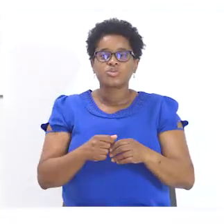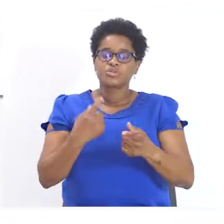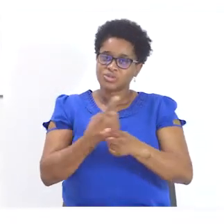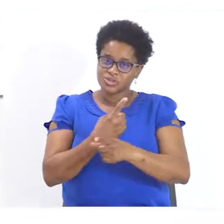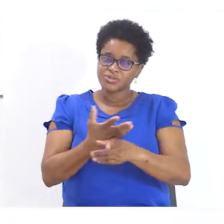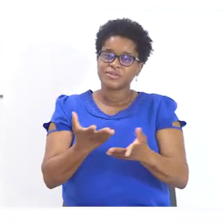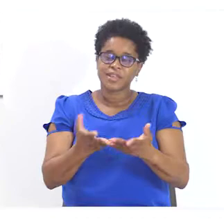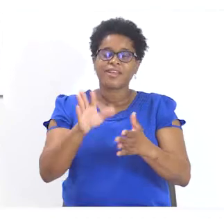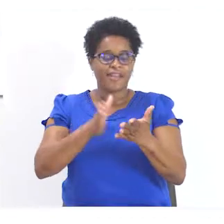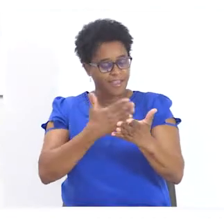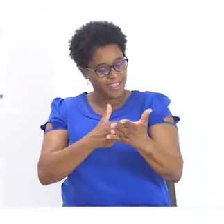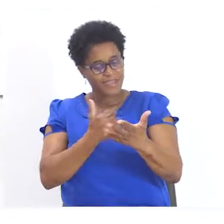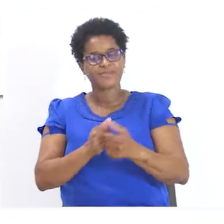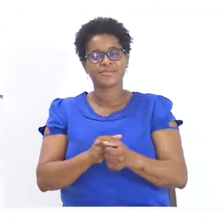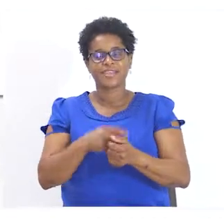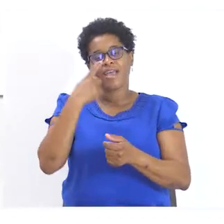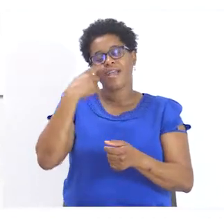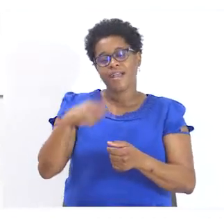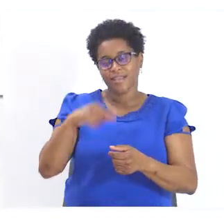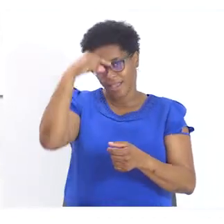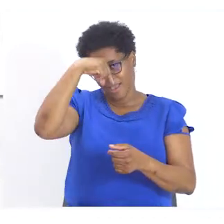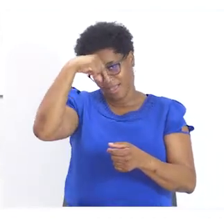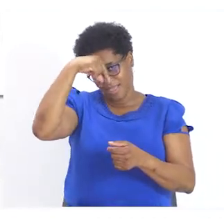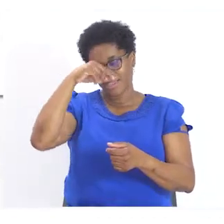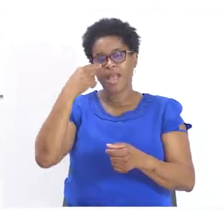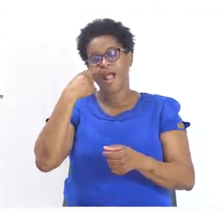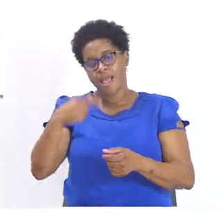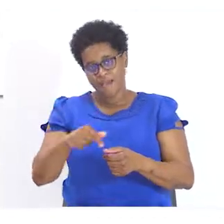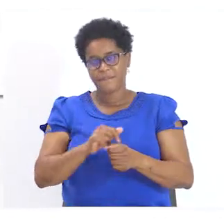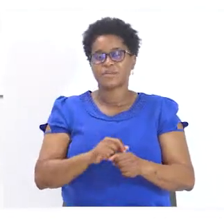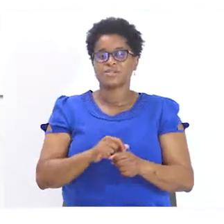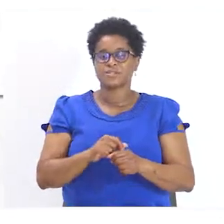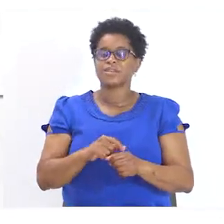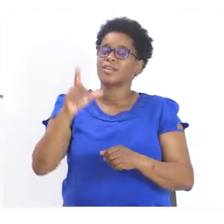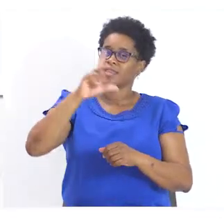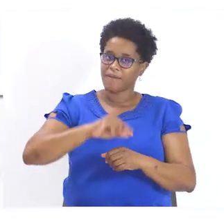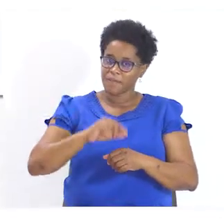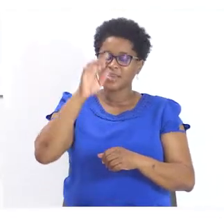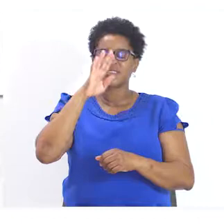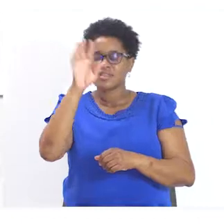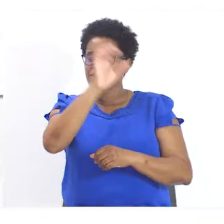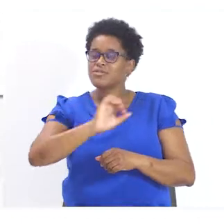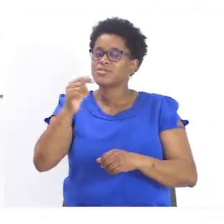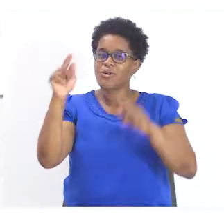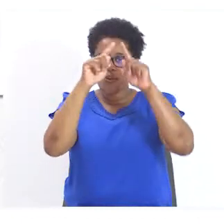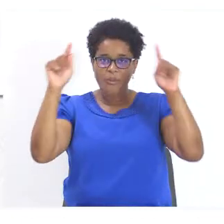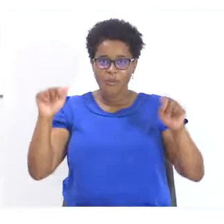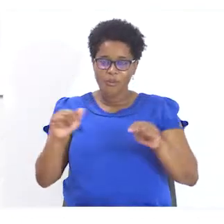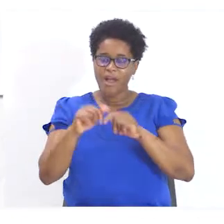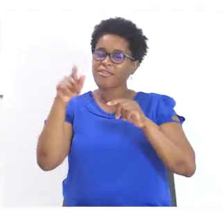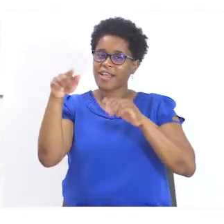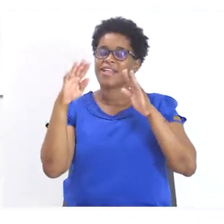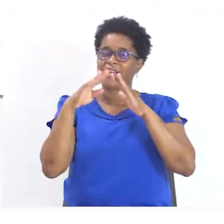Recursos: caderno, caneta, lápis. Também, se vocês têm um quadro em casa,